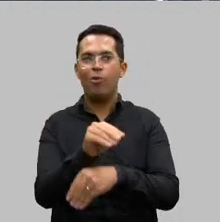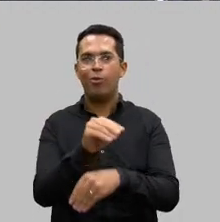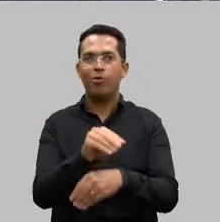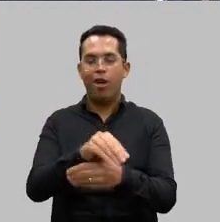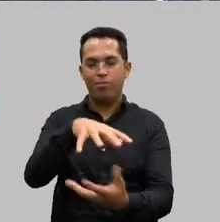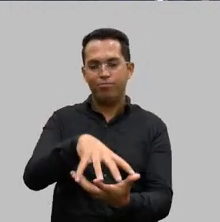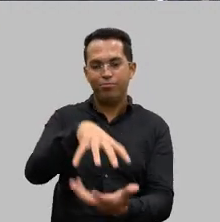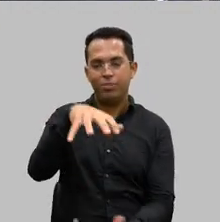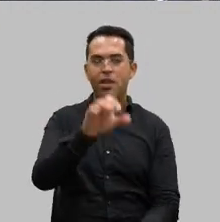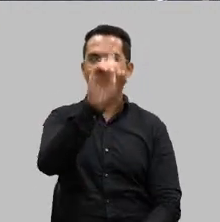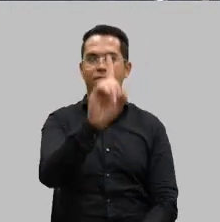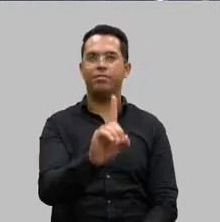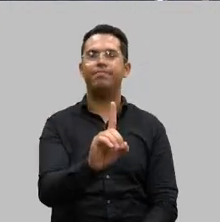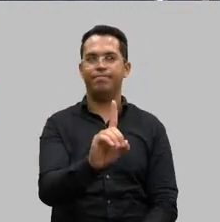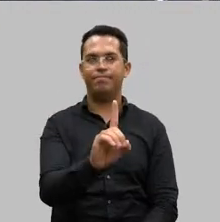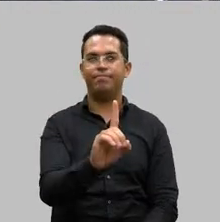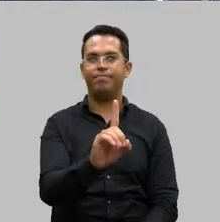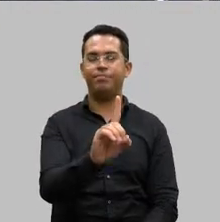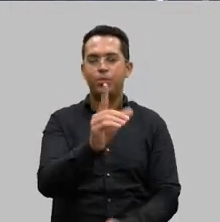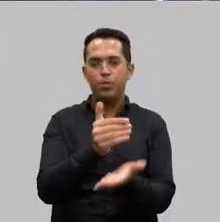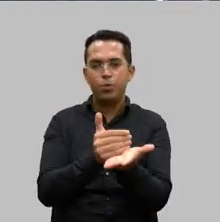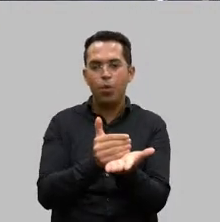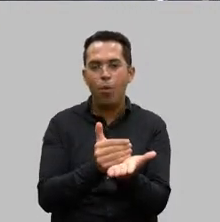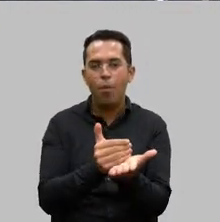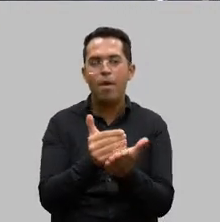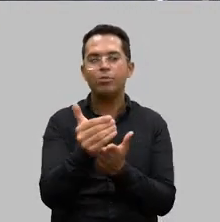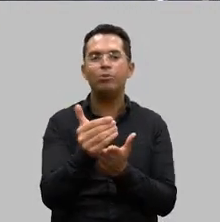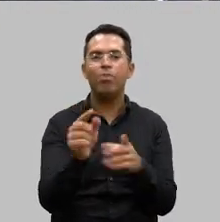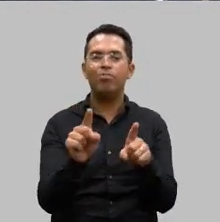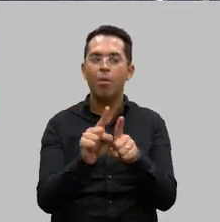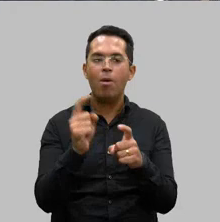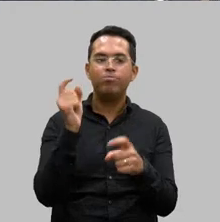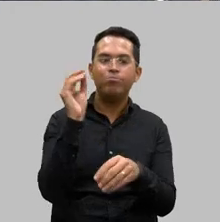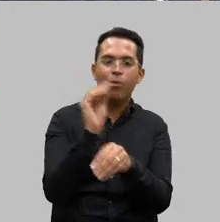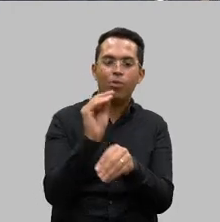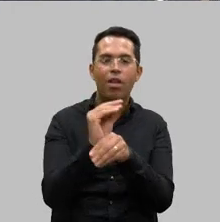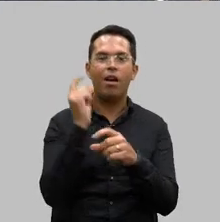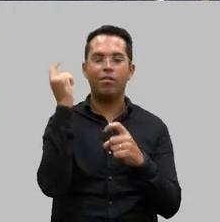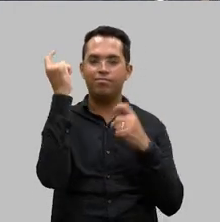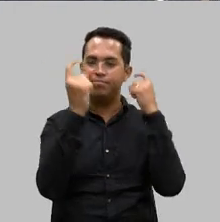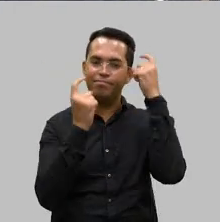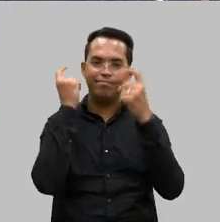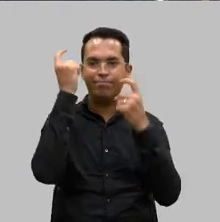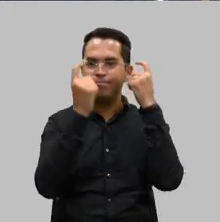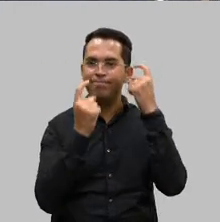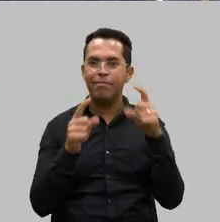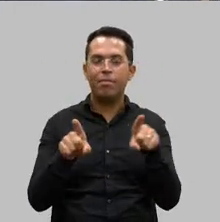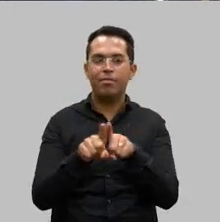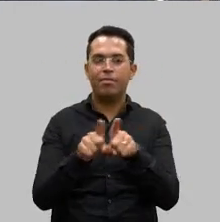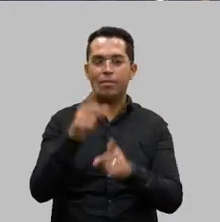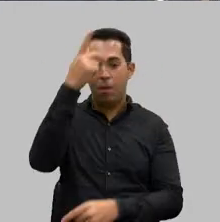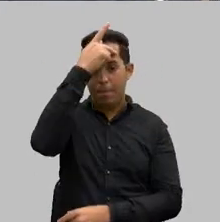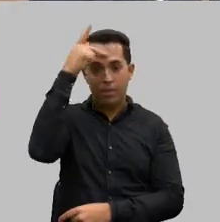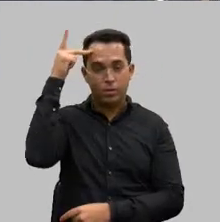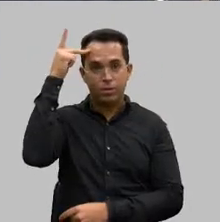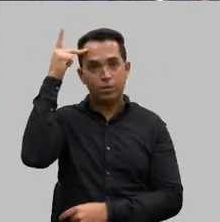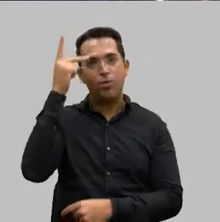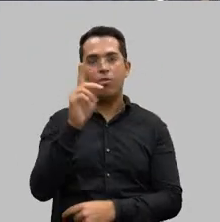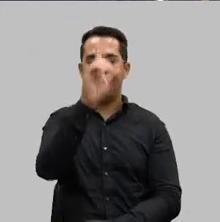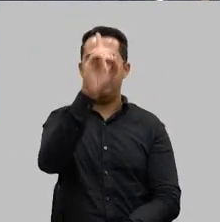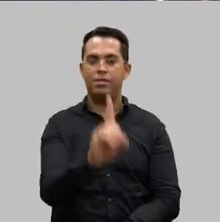deficiência ela começou a ter que se preocupar também para o cuidado da pessoa com deficiência